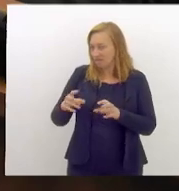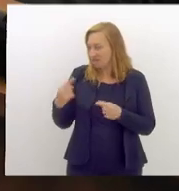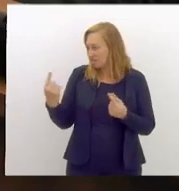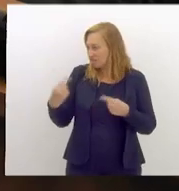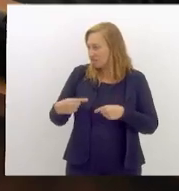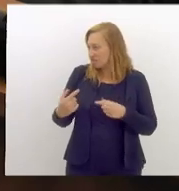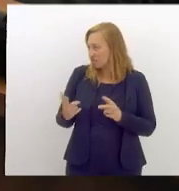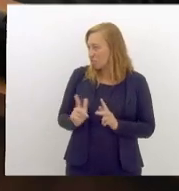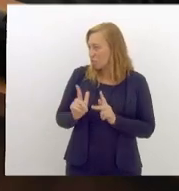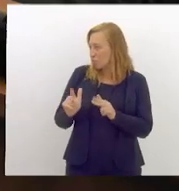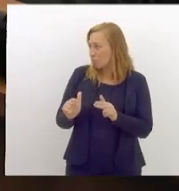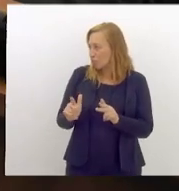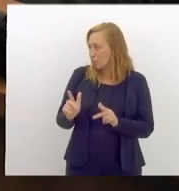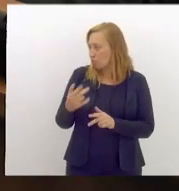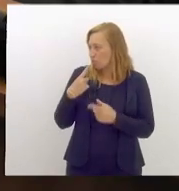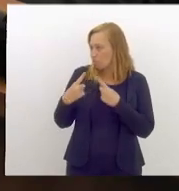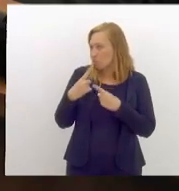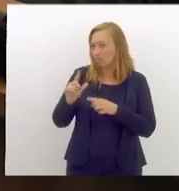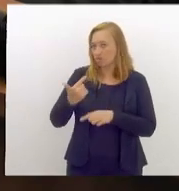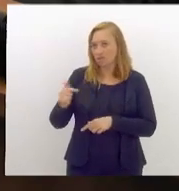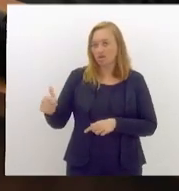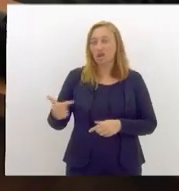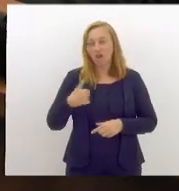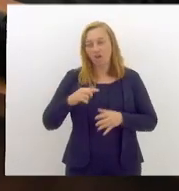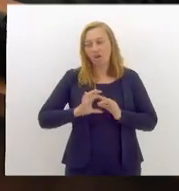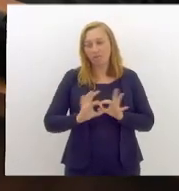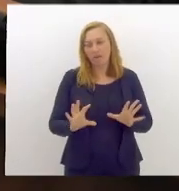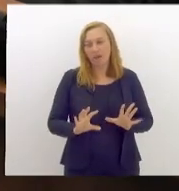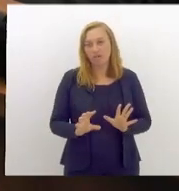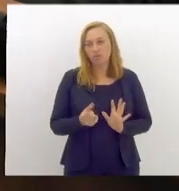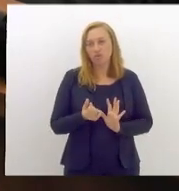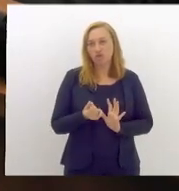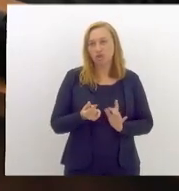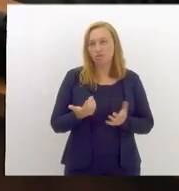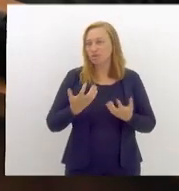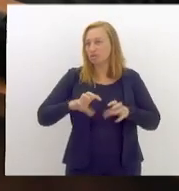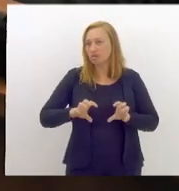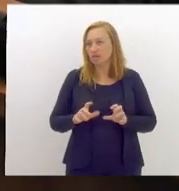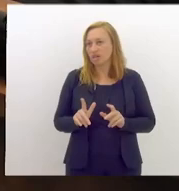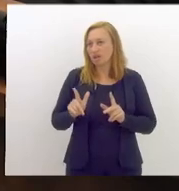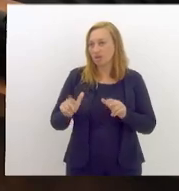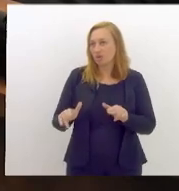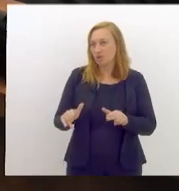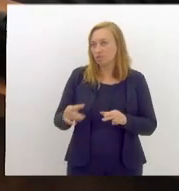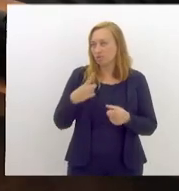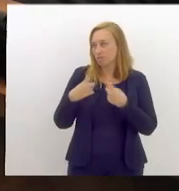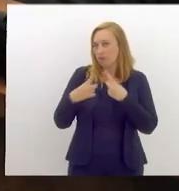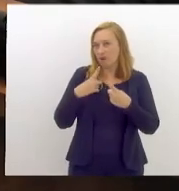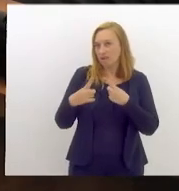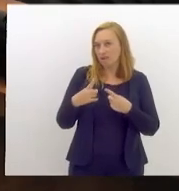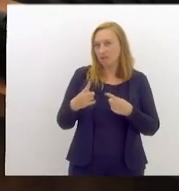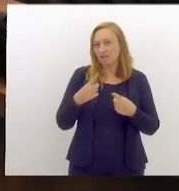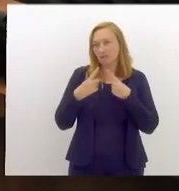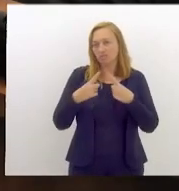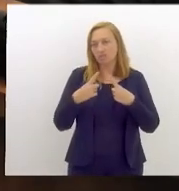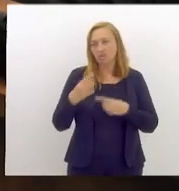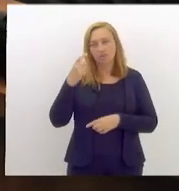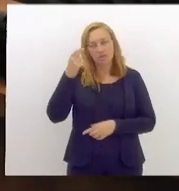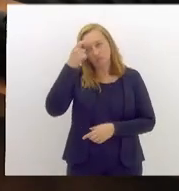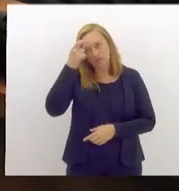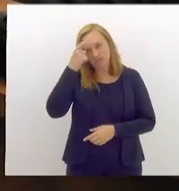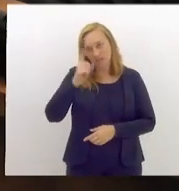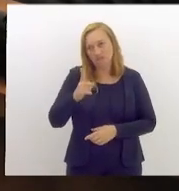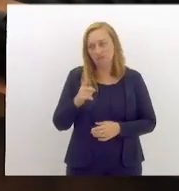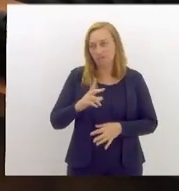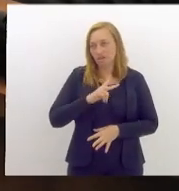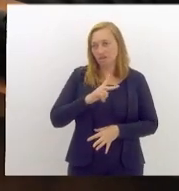debate eu não quero individualizar o debate eu abro mão eu abro mão mas não quero individualizar o debate porque esse é um debate de concepção não é